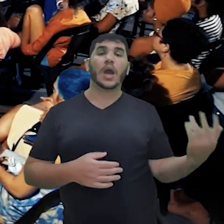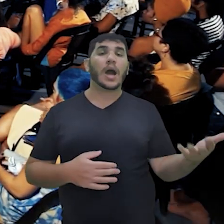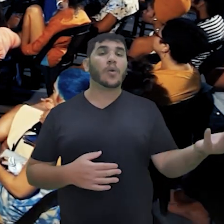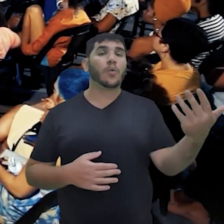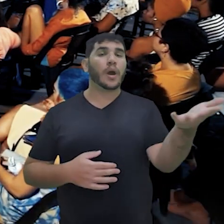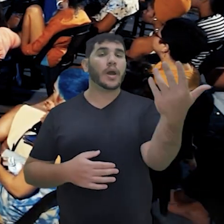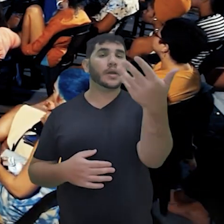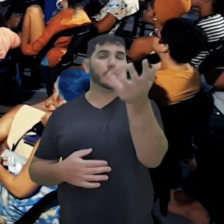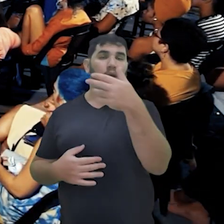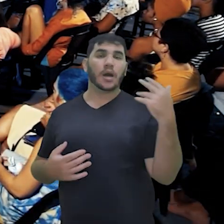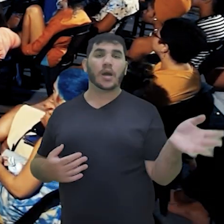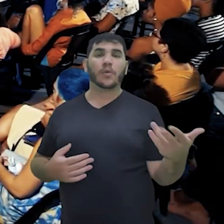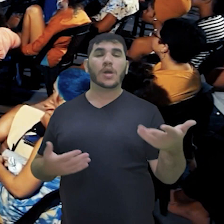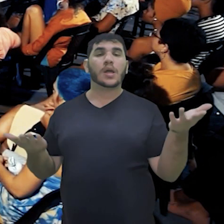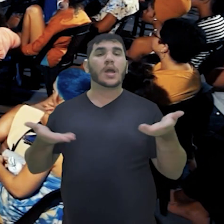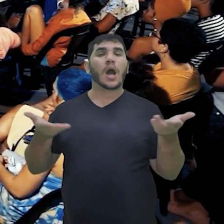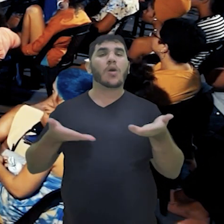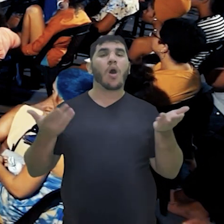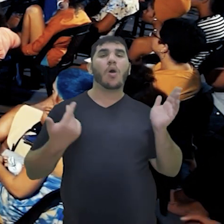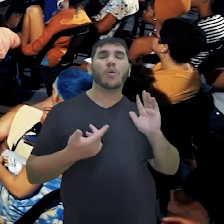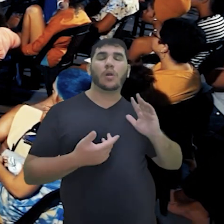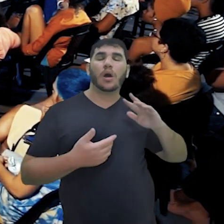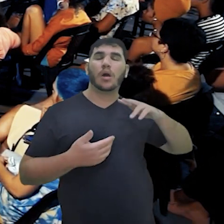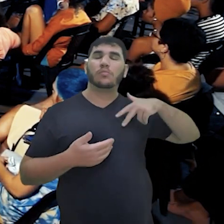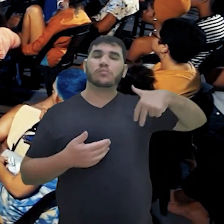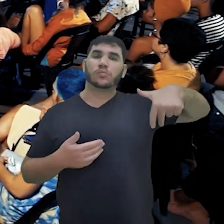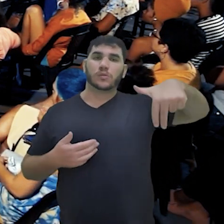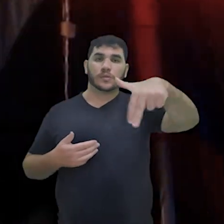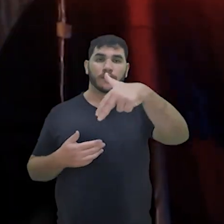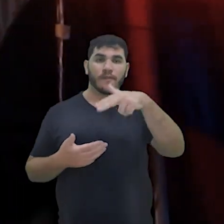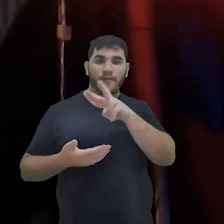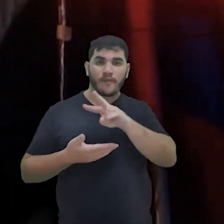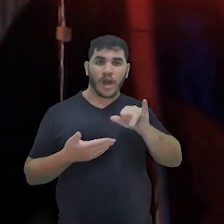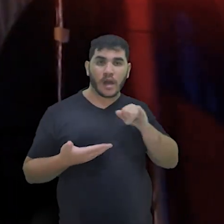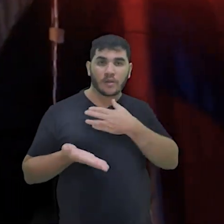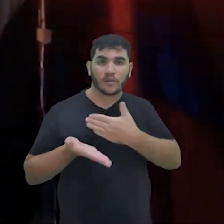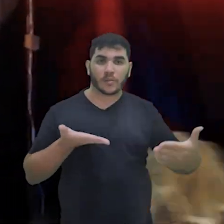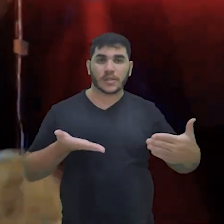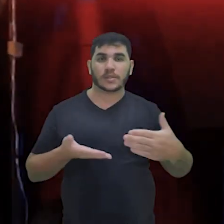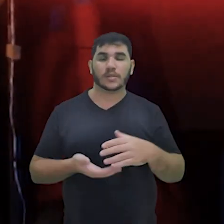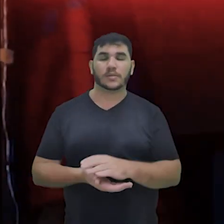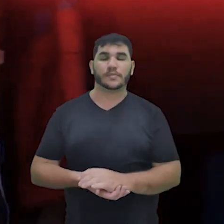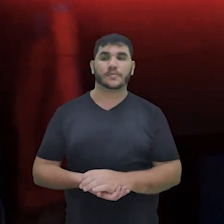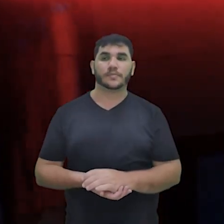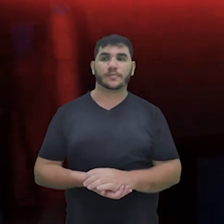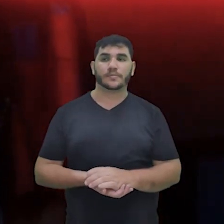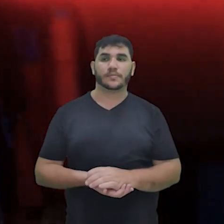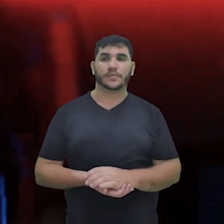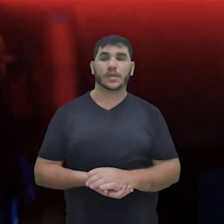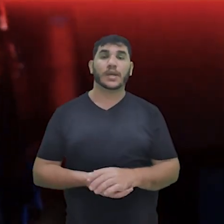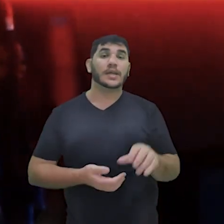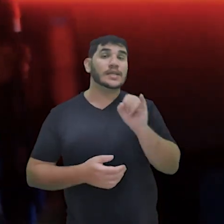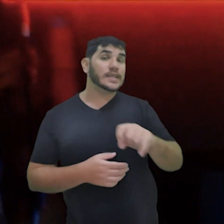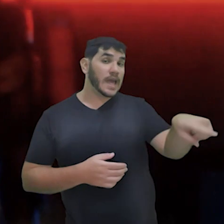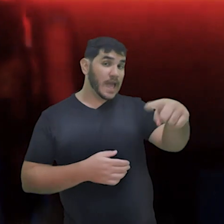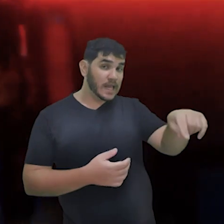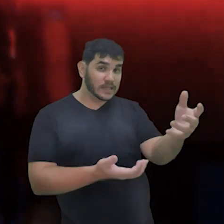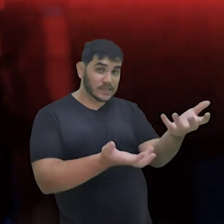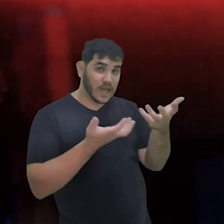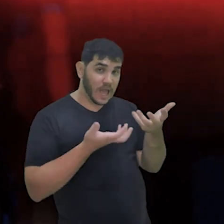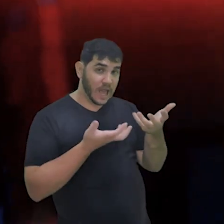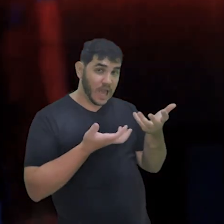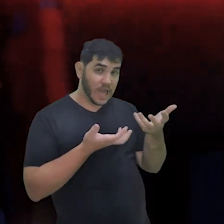a monstruosidade agora é que vai começar. Ele usa um lenço no rosto, blusa rosa e saia de um cinto. Se eles